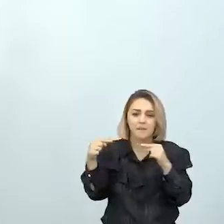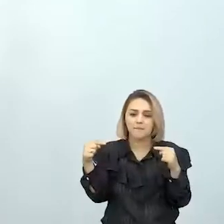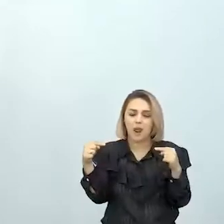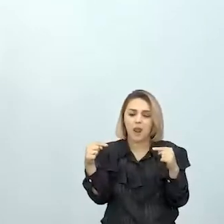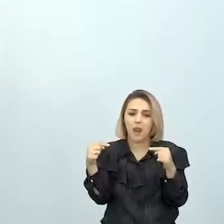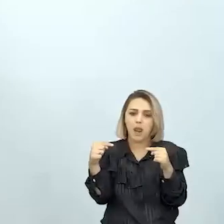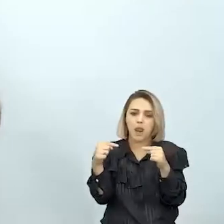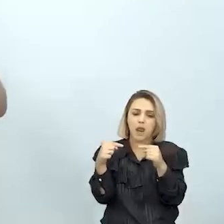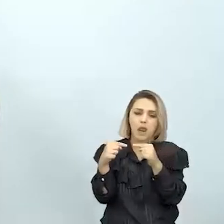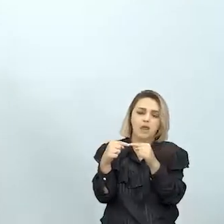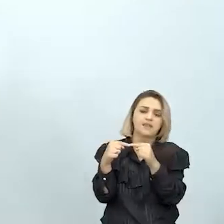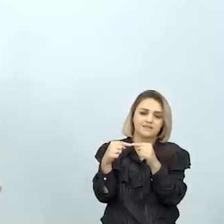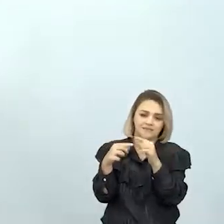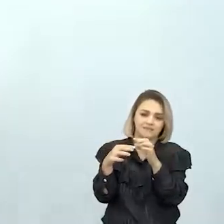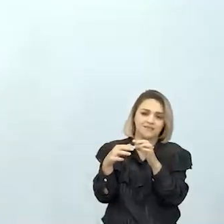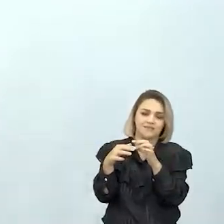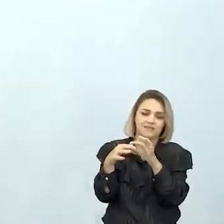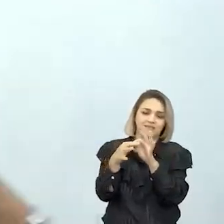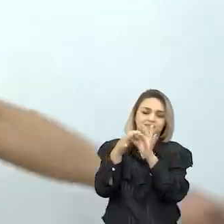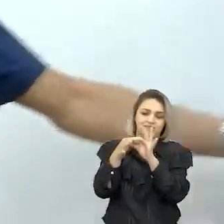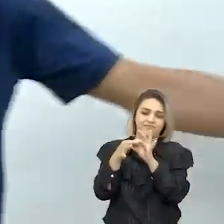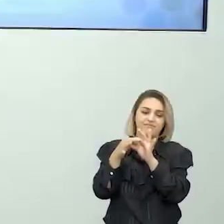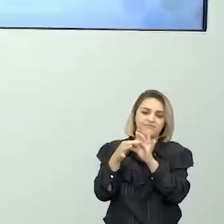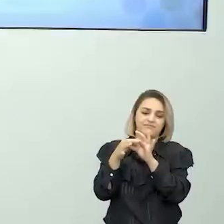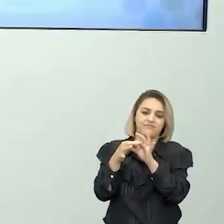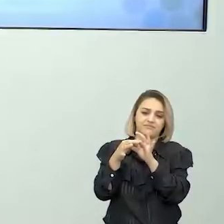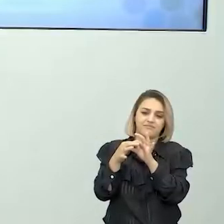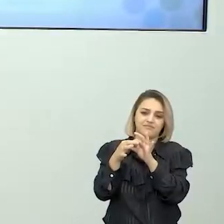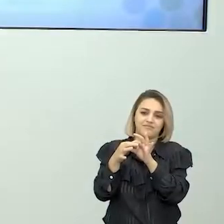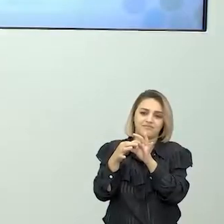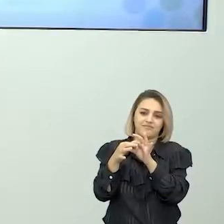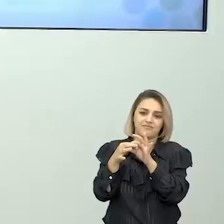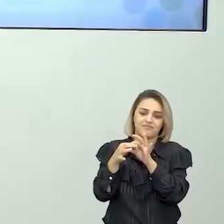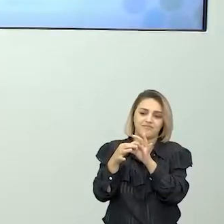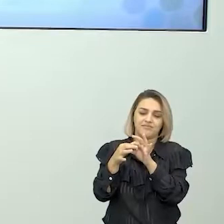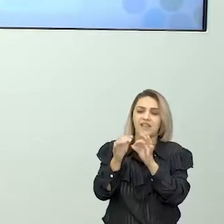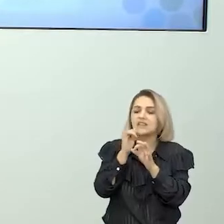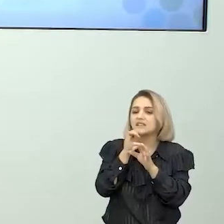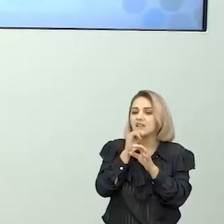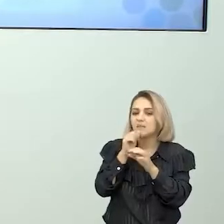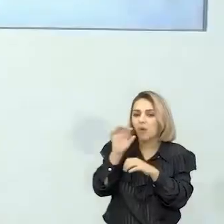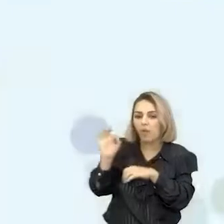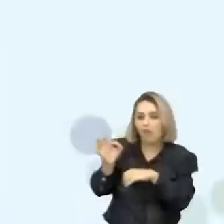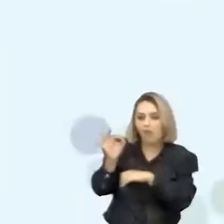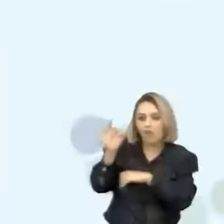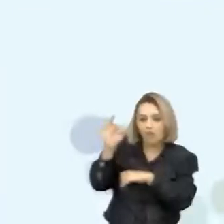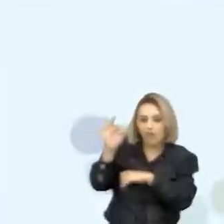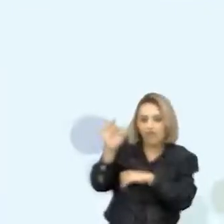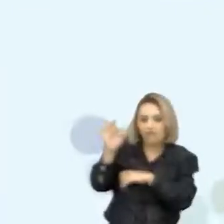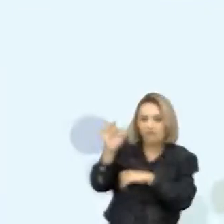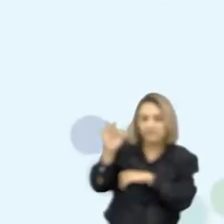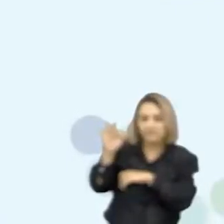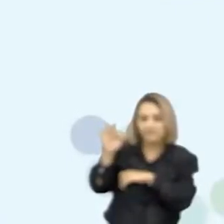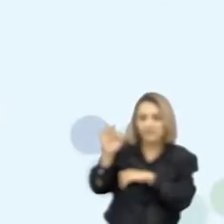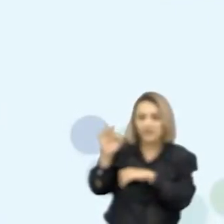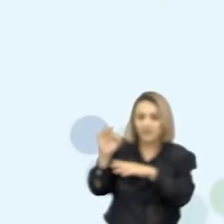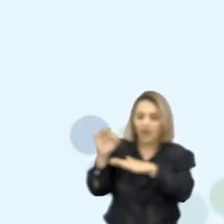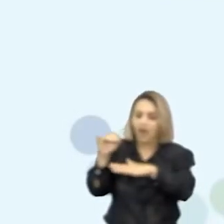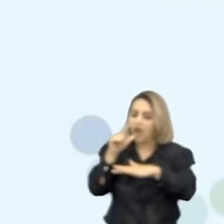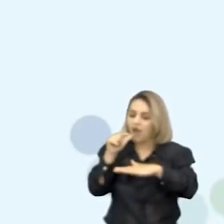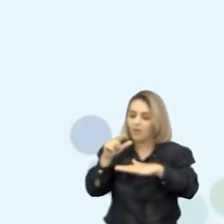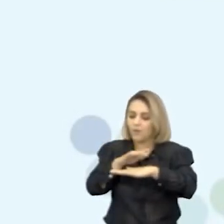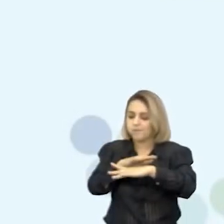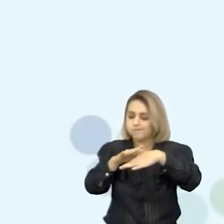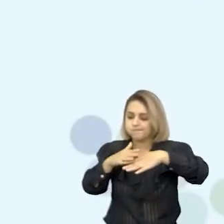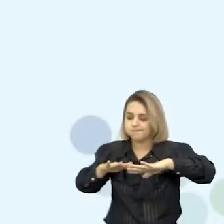uma anulação. E aí o ser vivo, né, como esse inseto aqui, ó, tá ali em cima da água. Então a água repele o pé